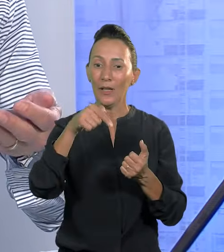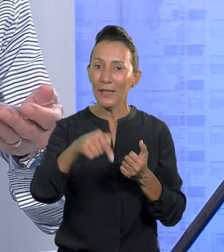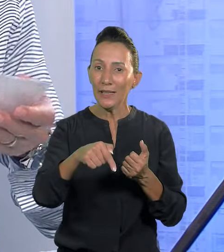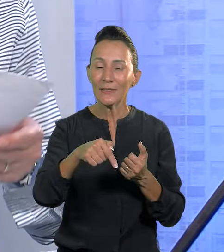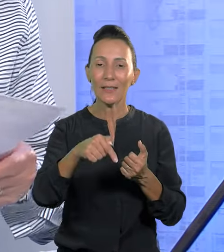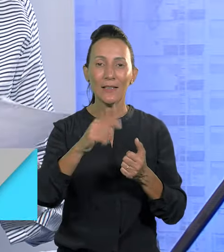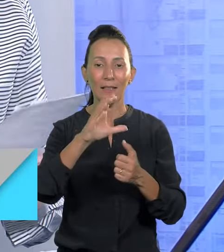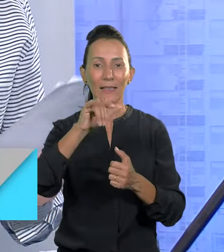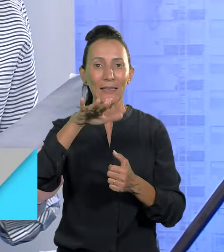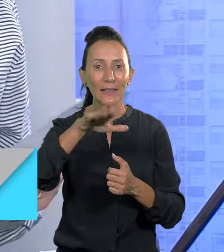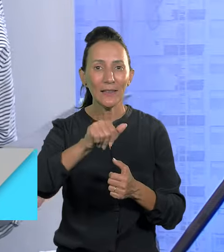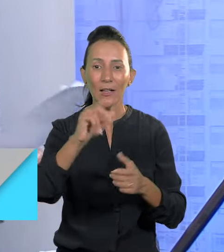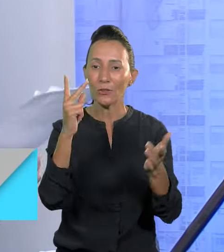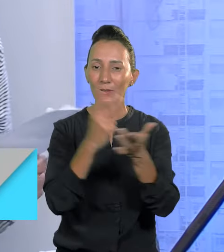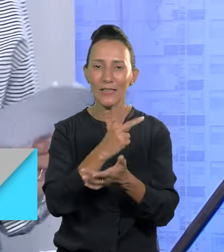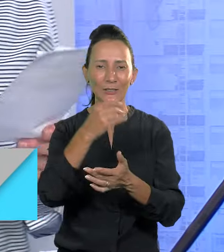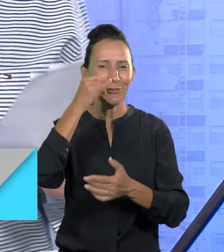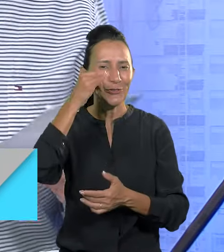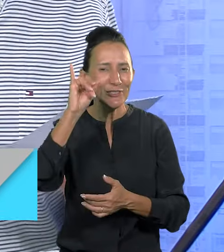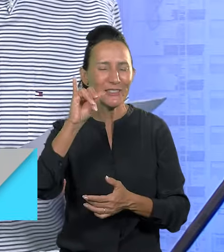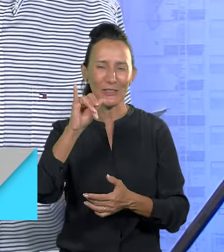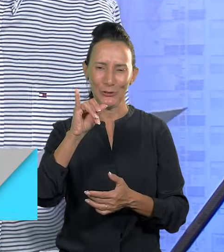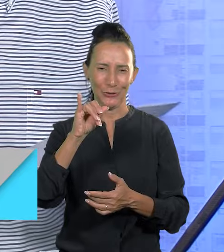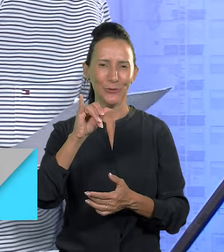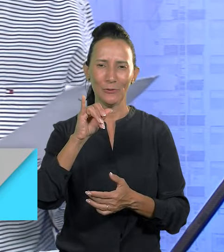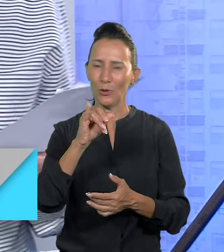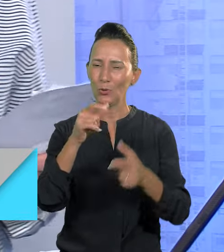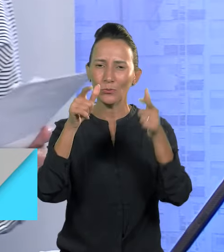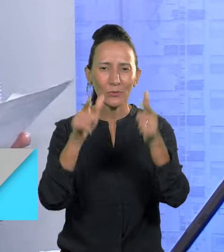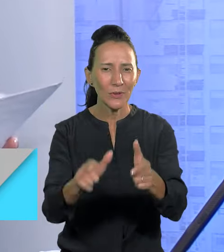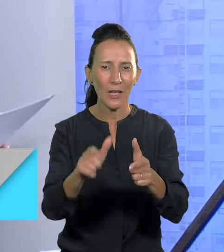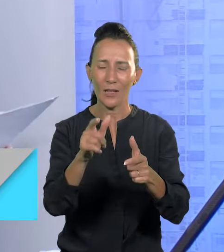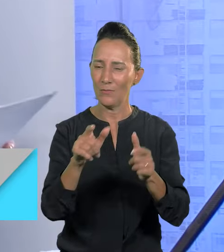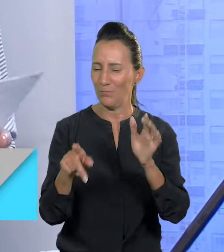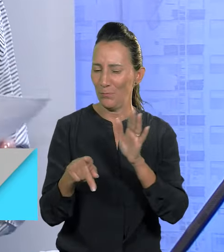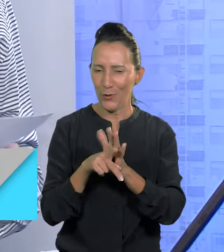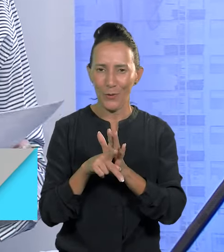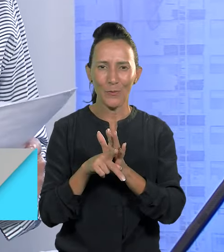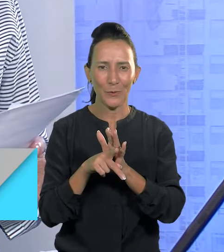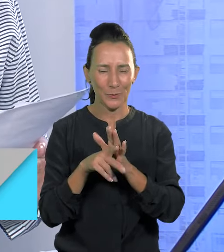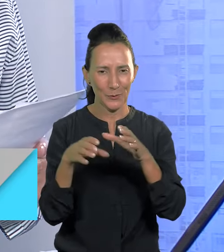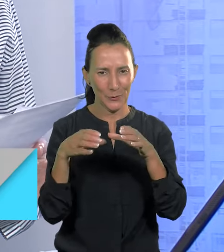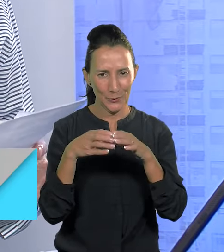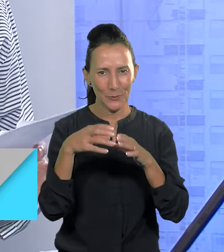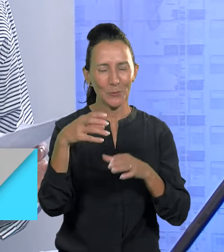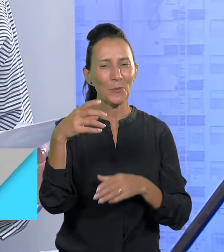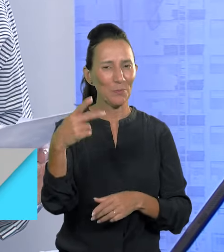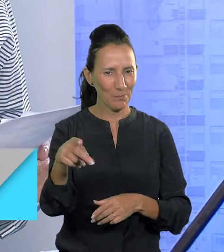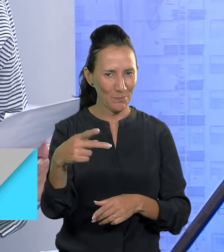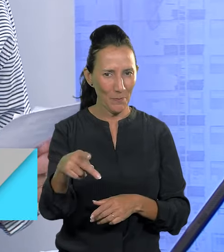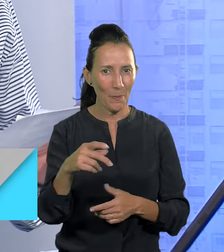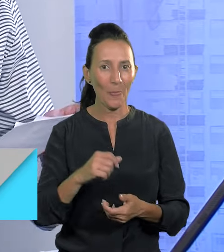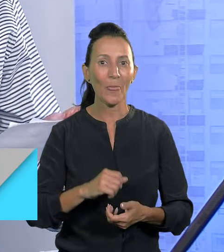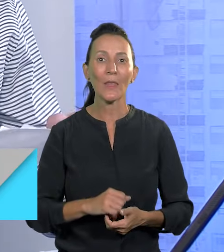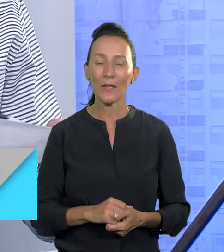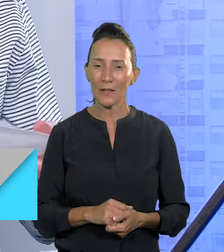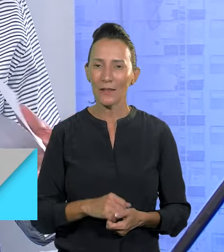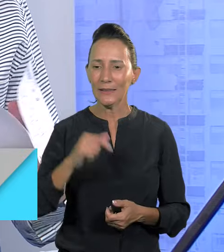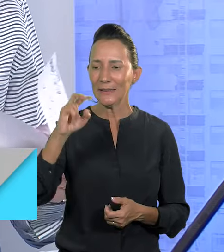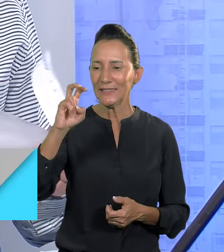acontece em um sítio, um espaço, que nós temos exclusivamente para este ministério. É de